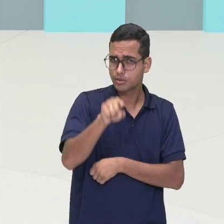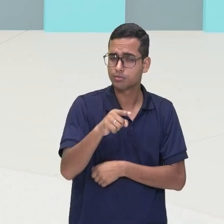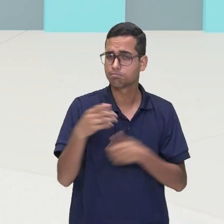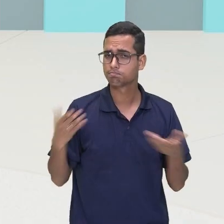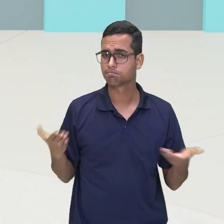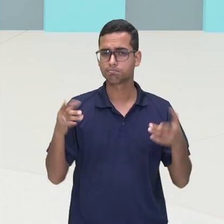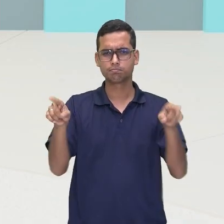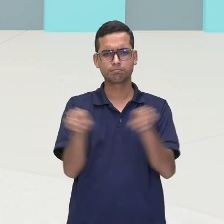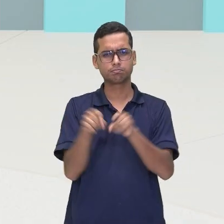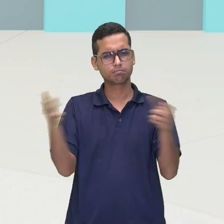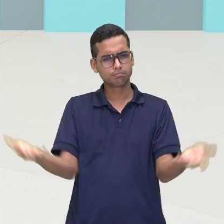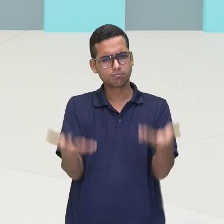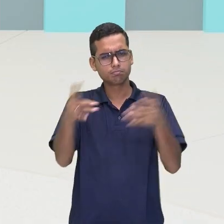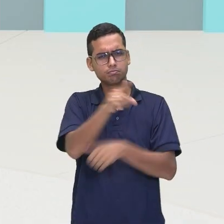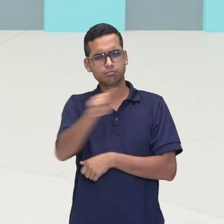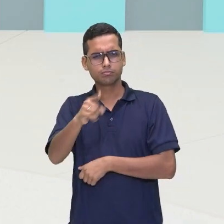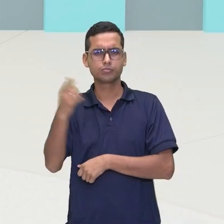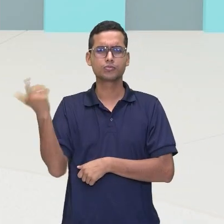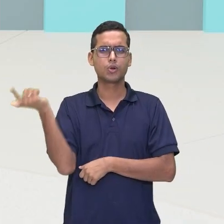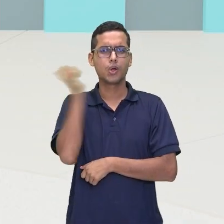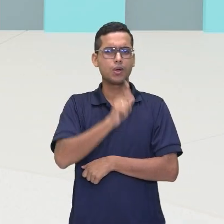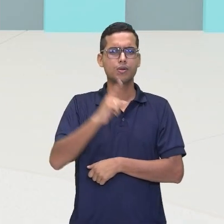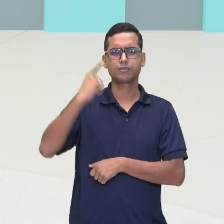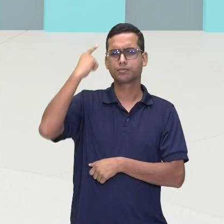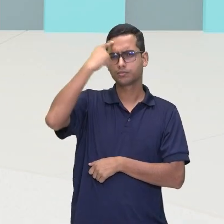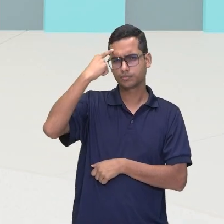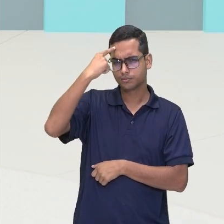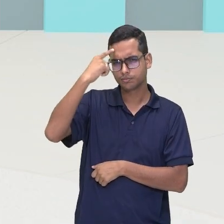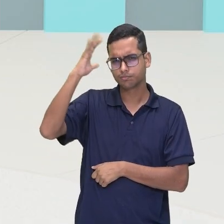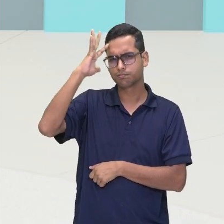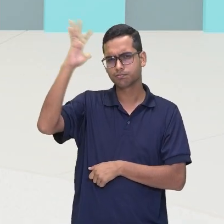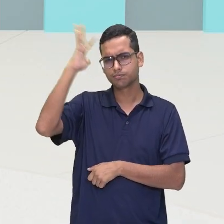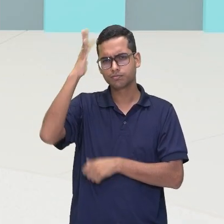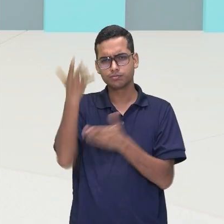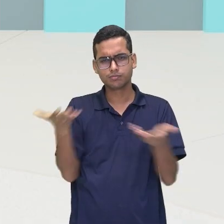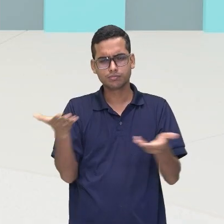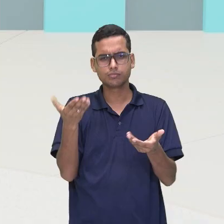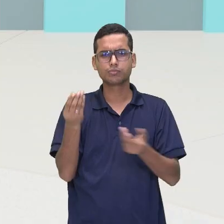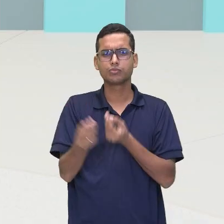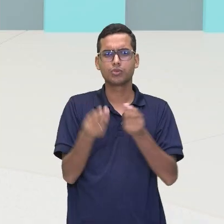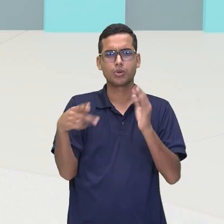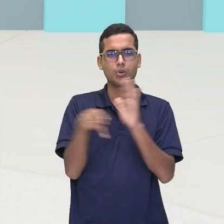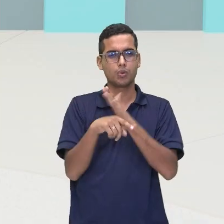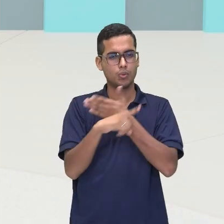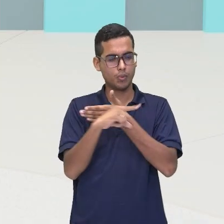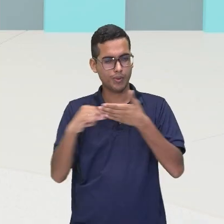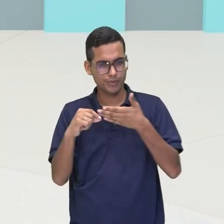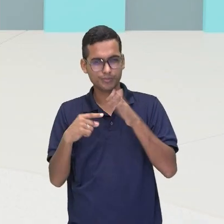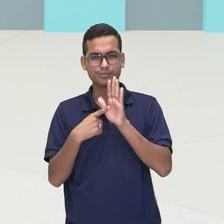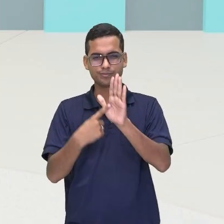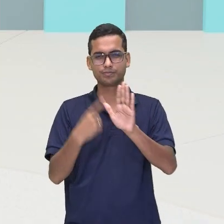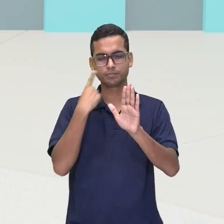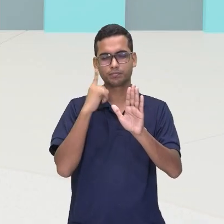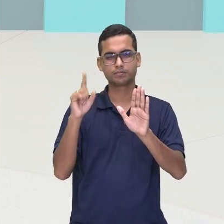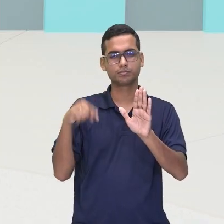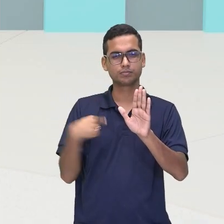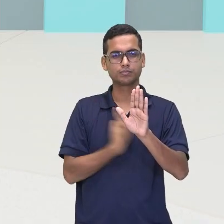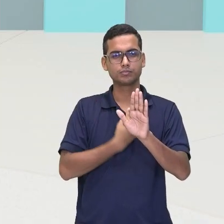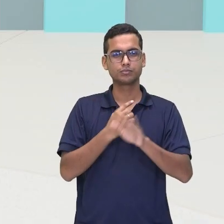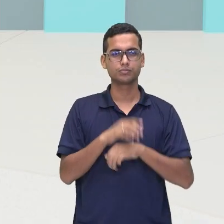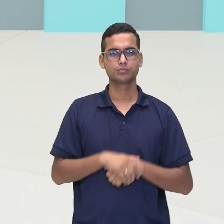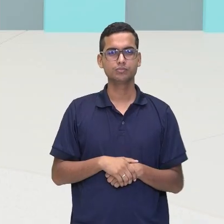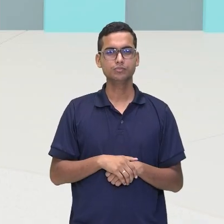trago aqui para vocês para a gente entender um pouco disso a partir do que Heidegger traz para a gente. Começo com o